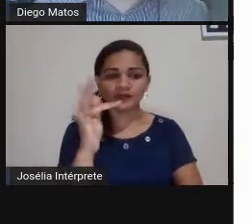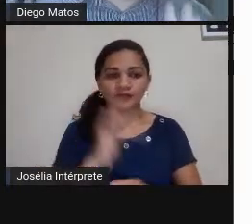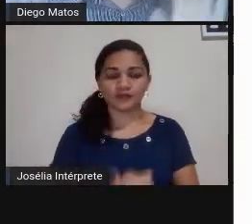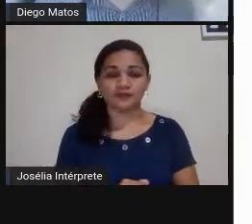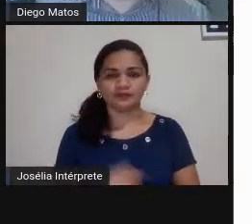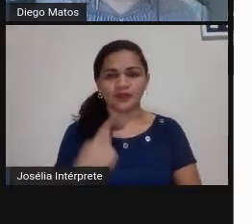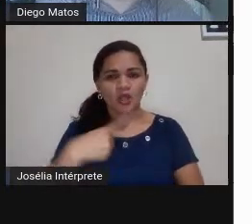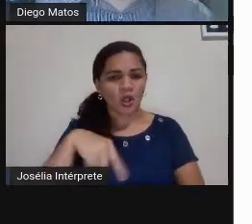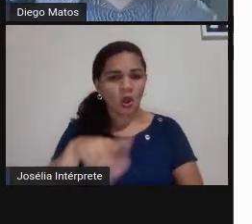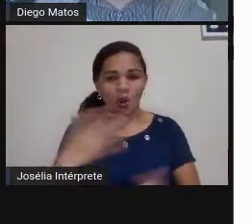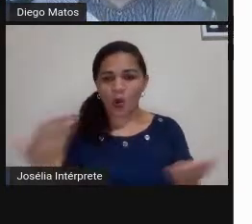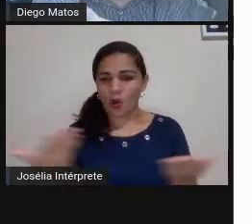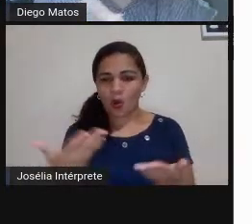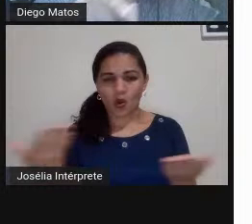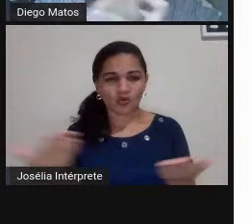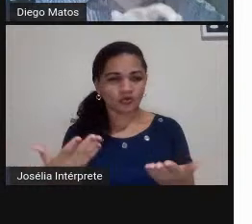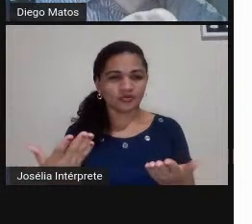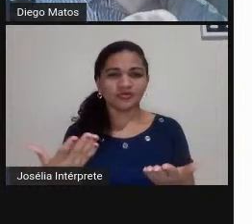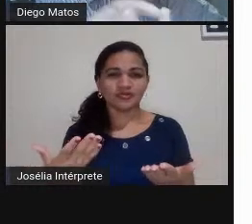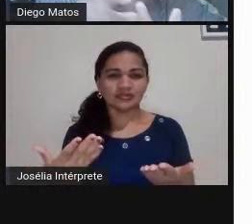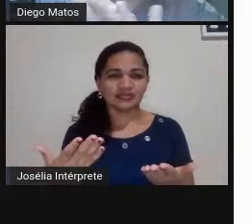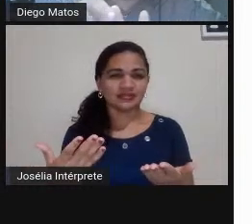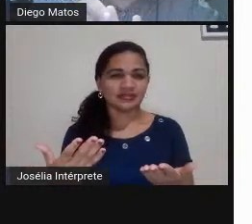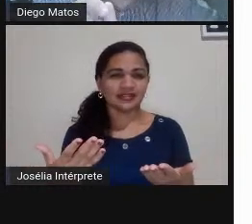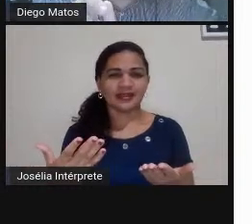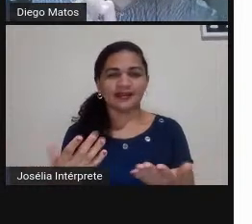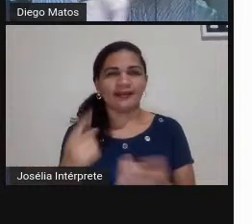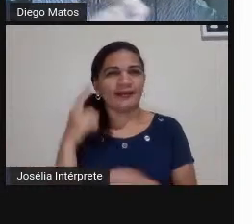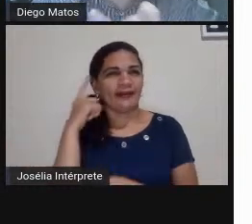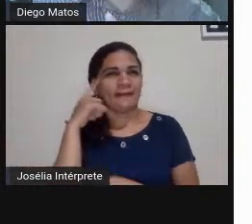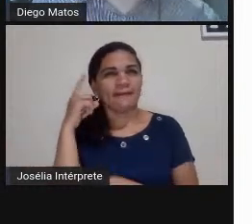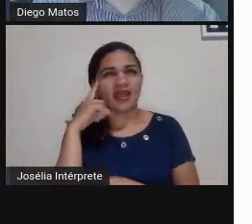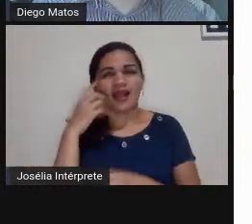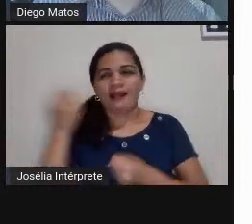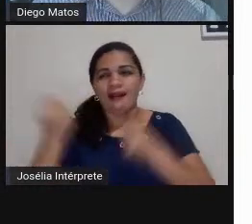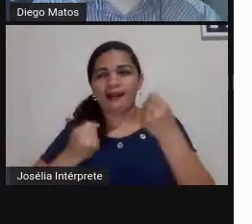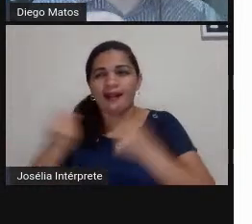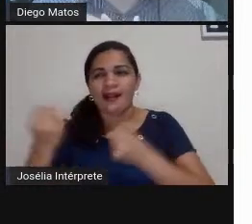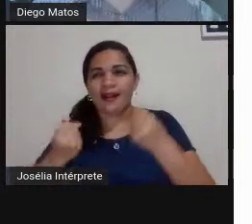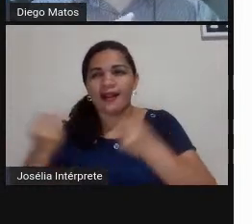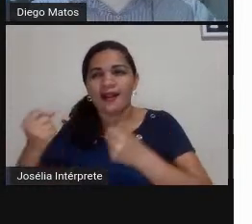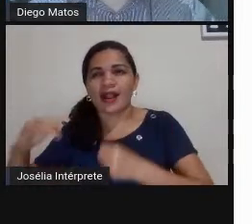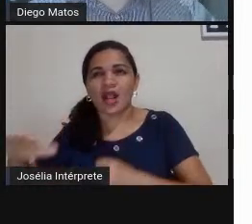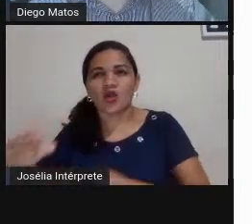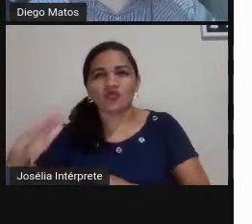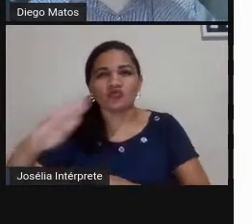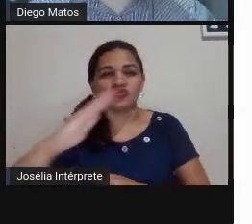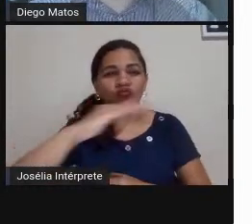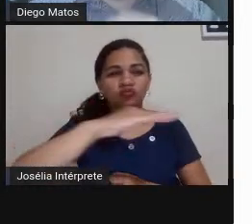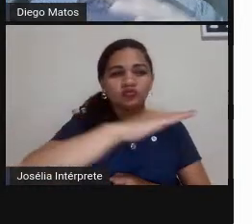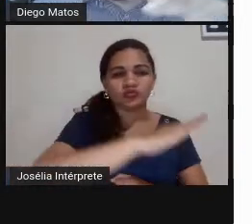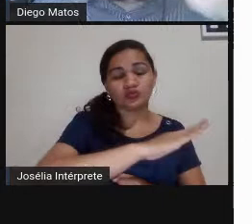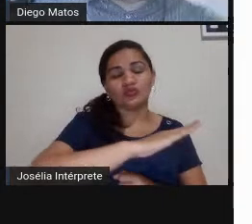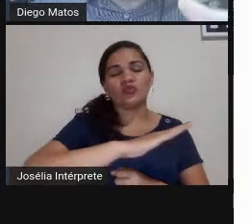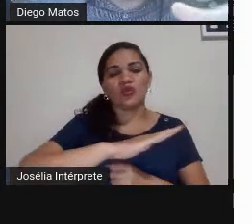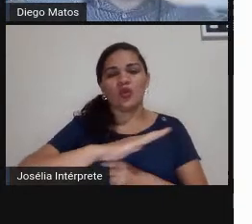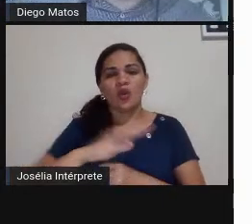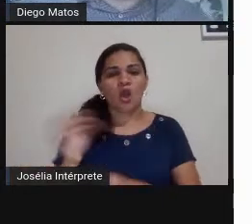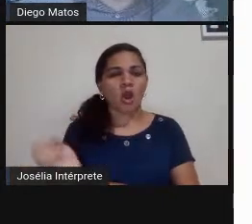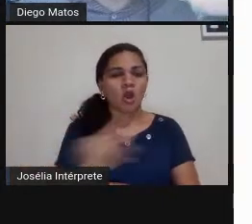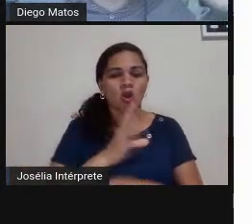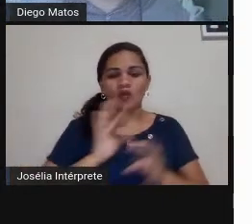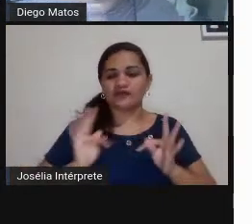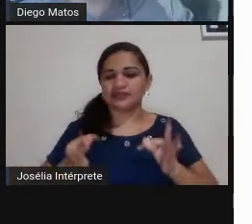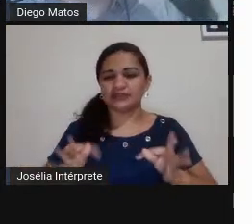que hoje em dia todo mundo tá falando mal de transporte é carro voador são são os novos equipamentos que parecem uns